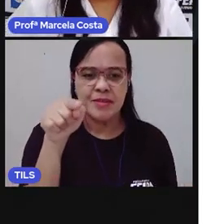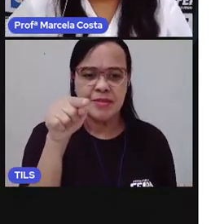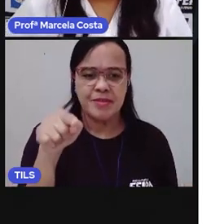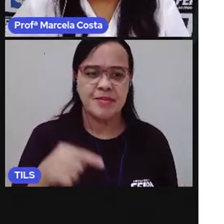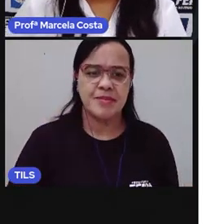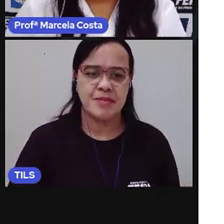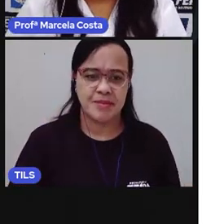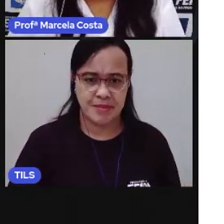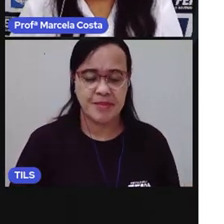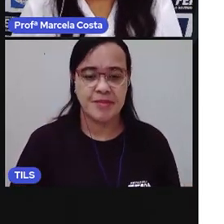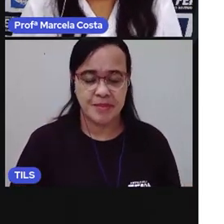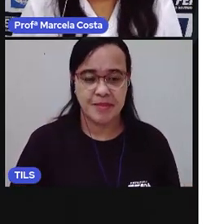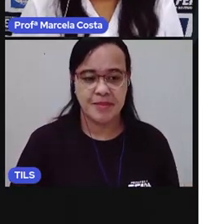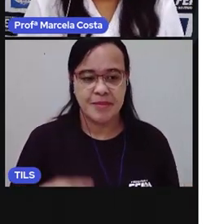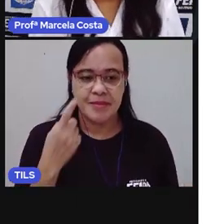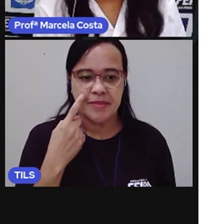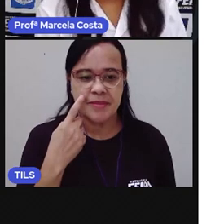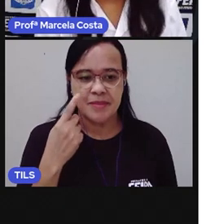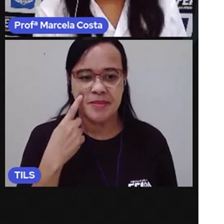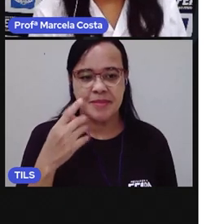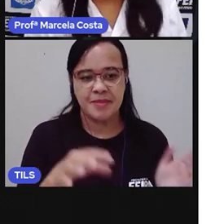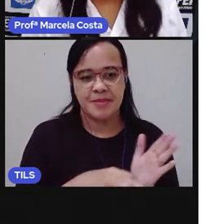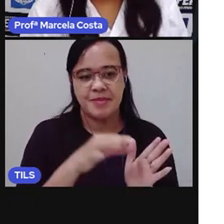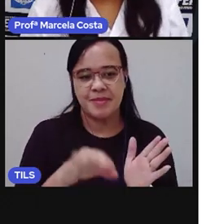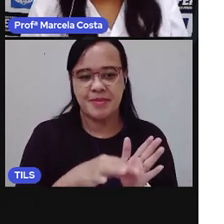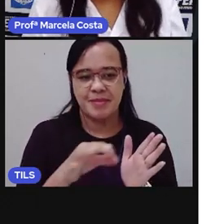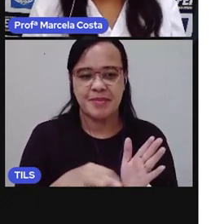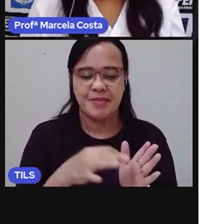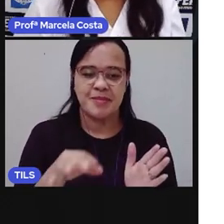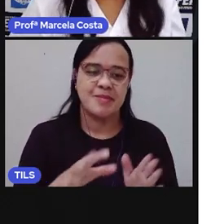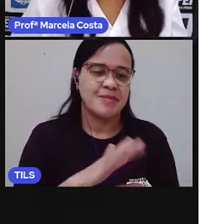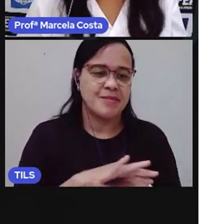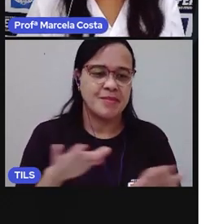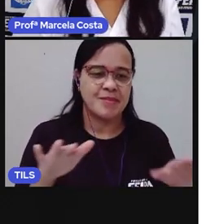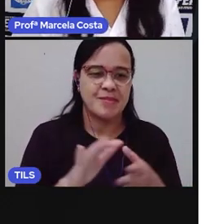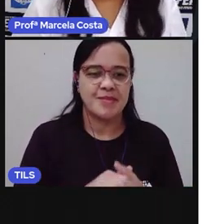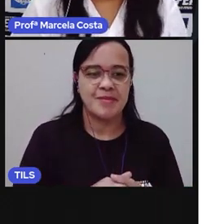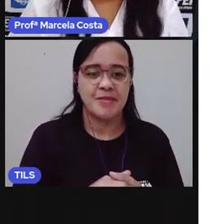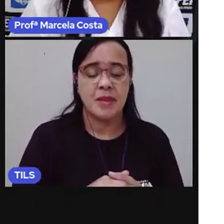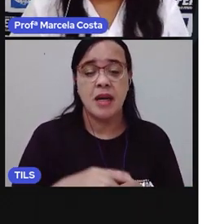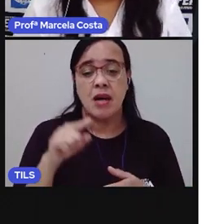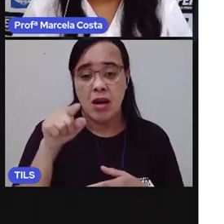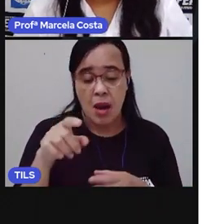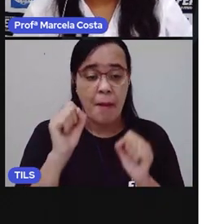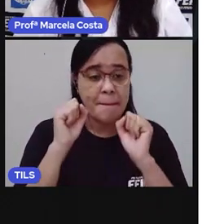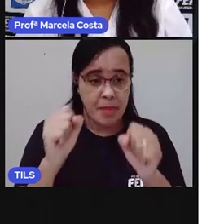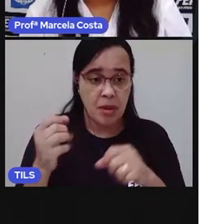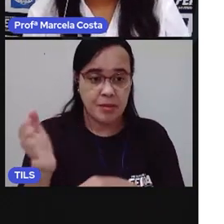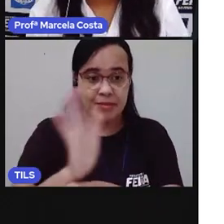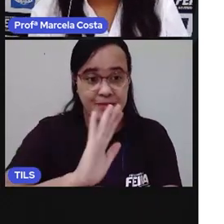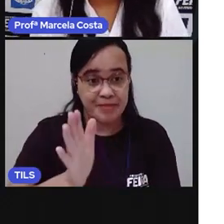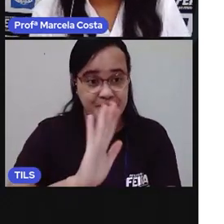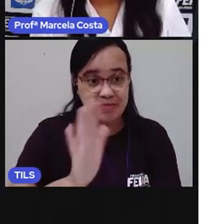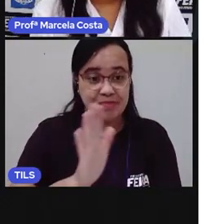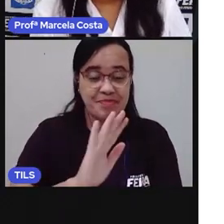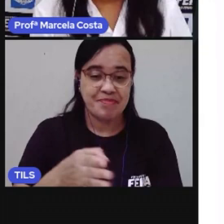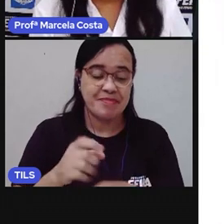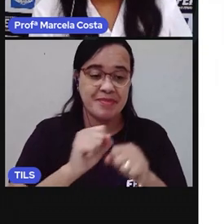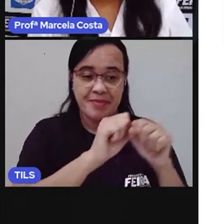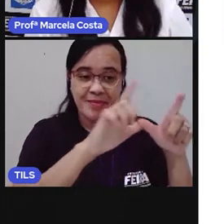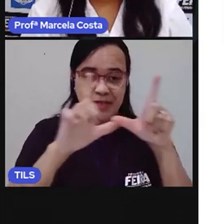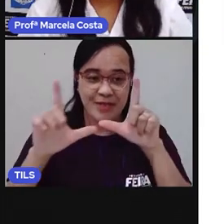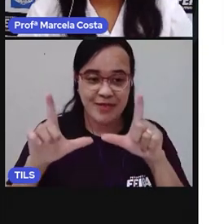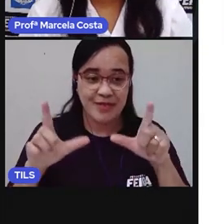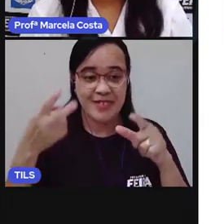dá uma sugestão do que uma atividade complementar para você assistir um vídeo assim que conta uma história muito legal